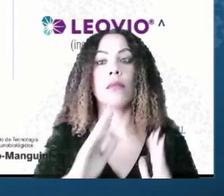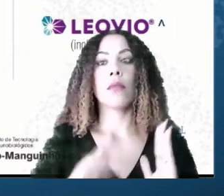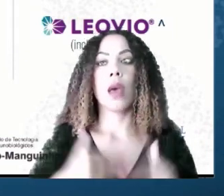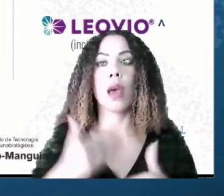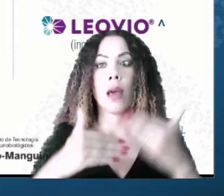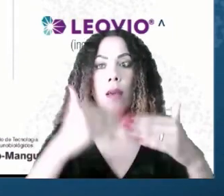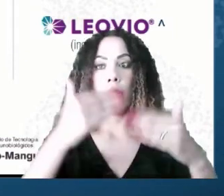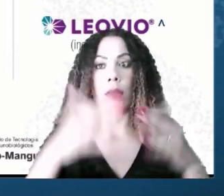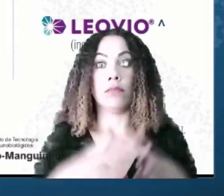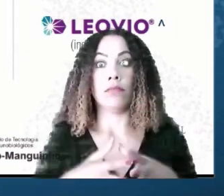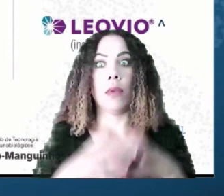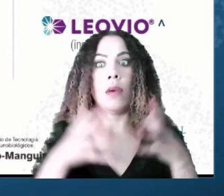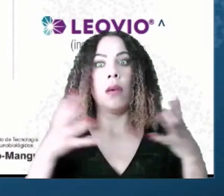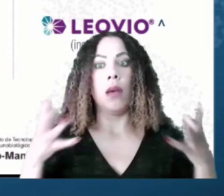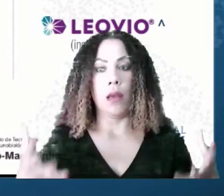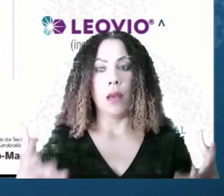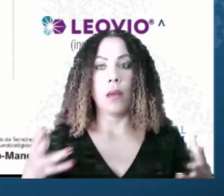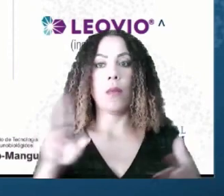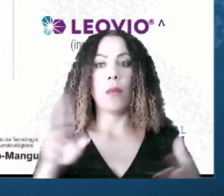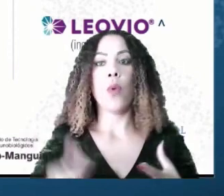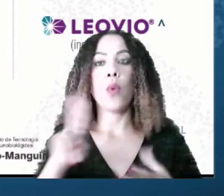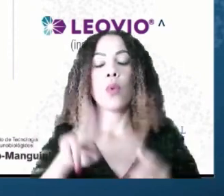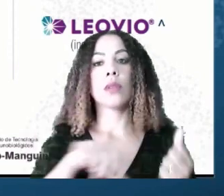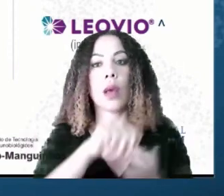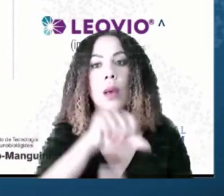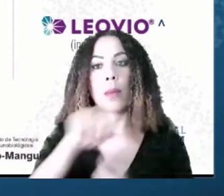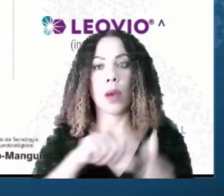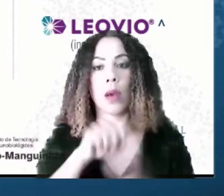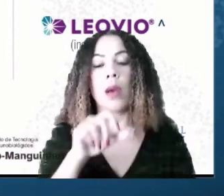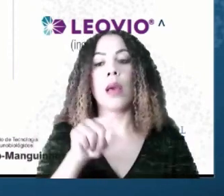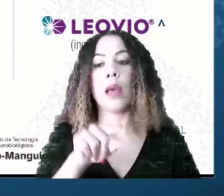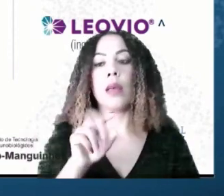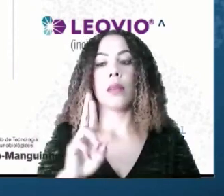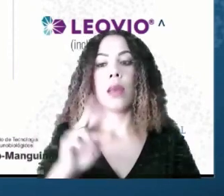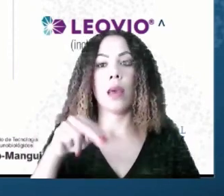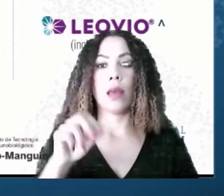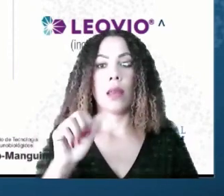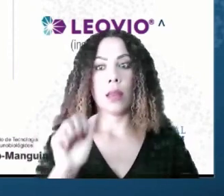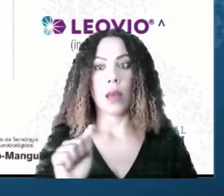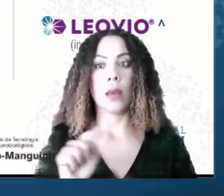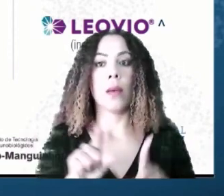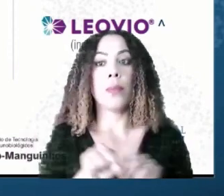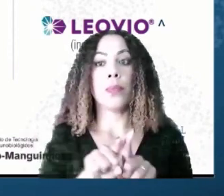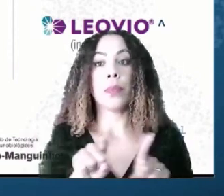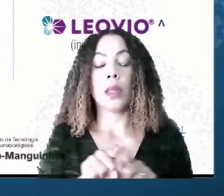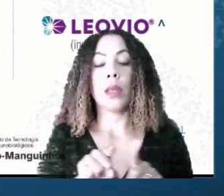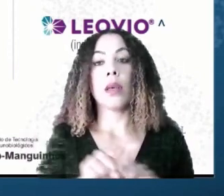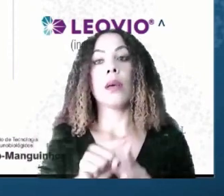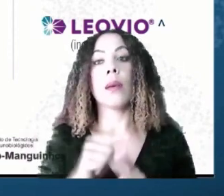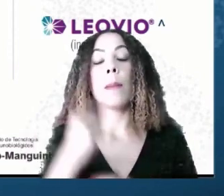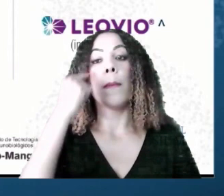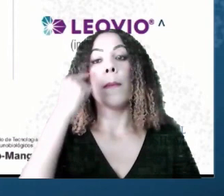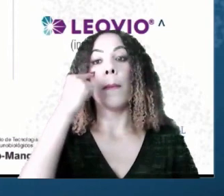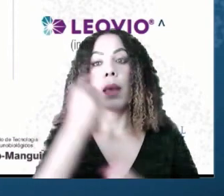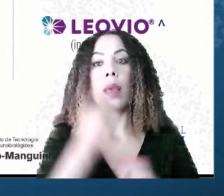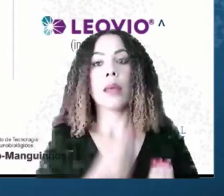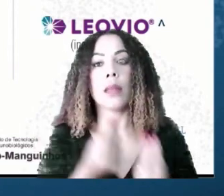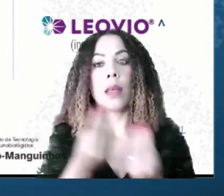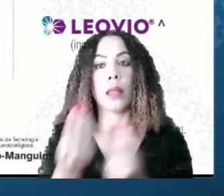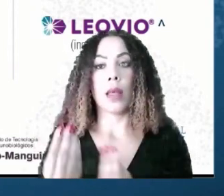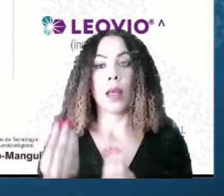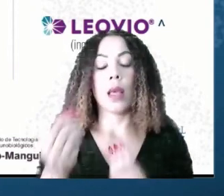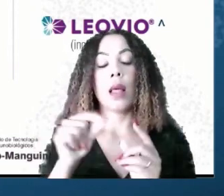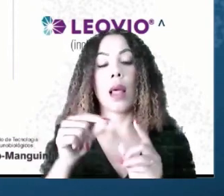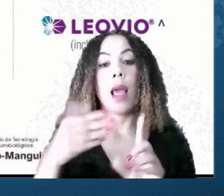avanço enorme usando a modificação da sRNA e também considerando a entrega no fígado,